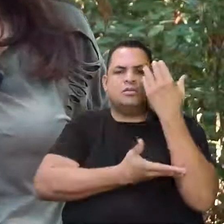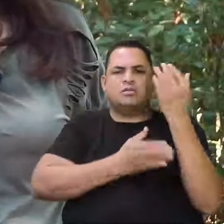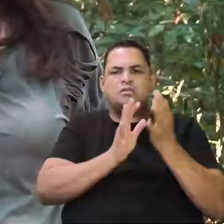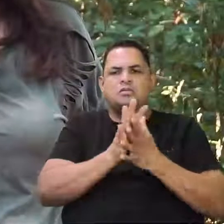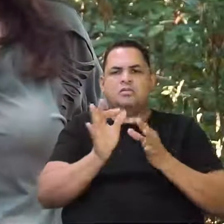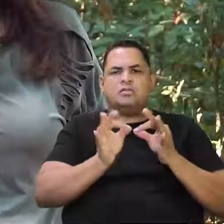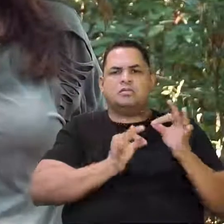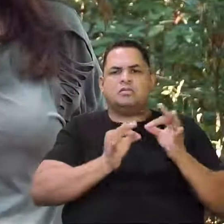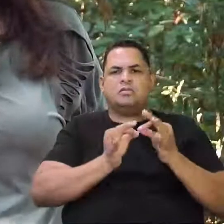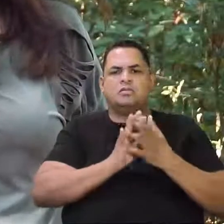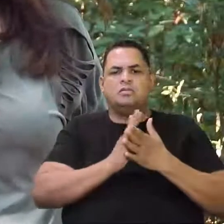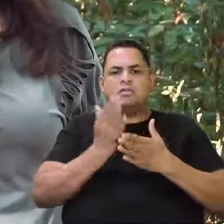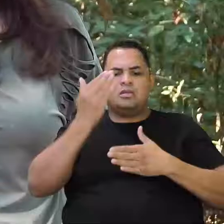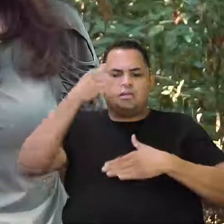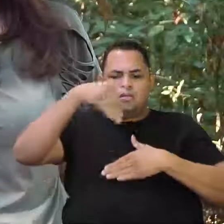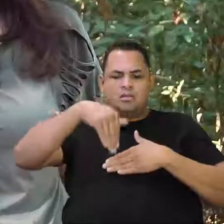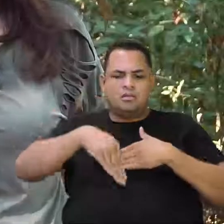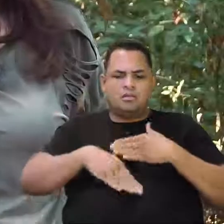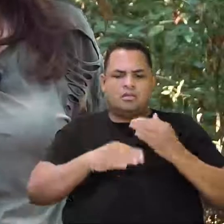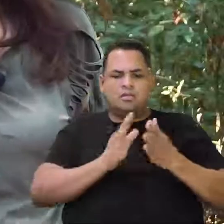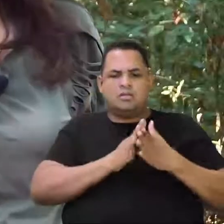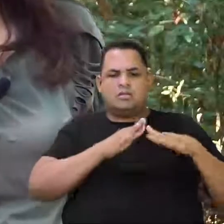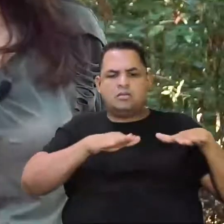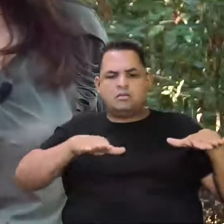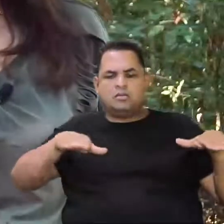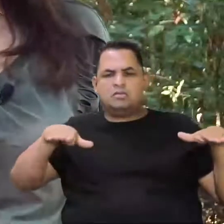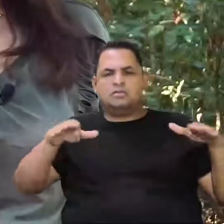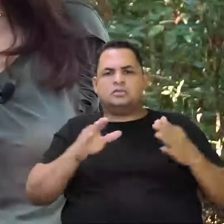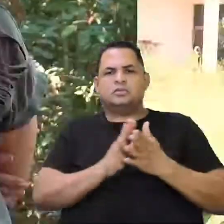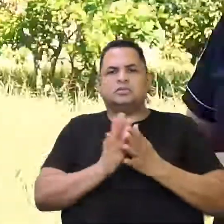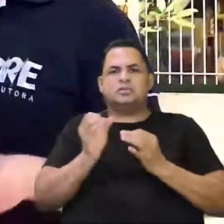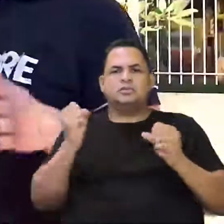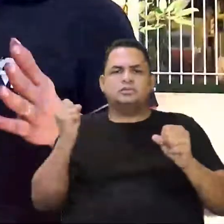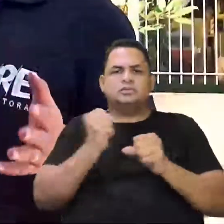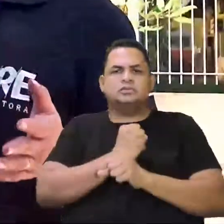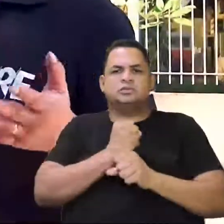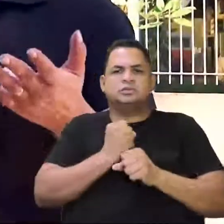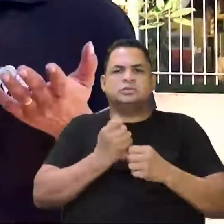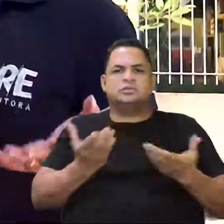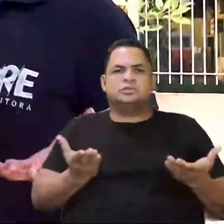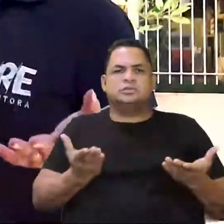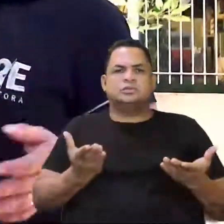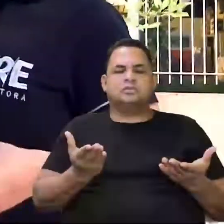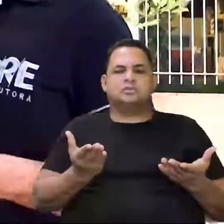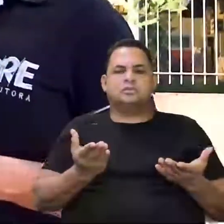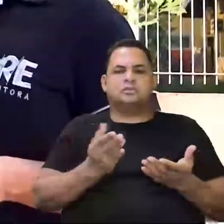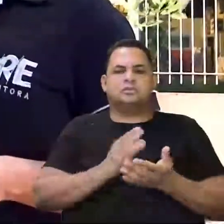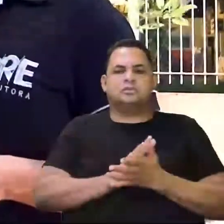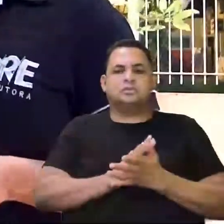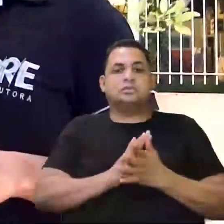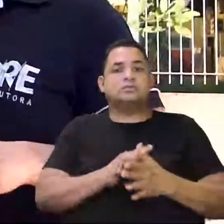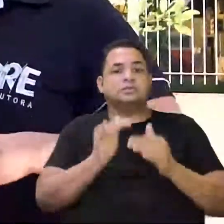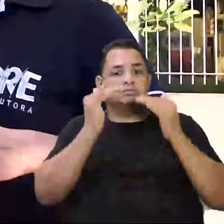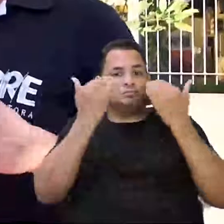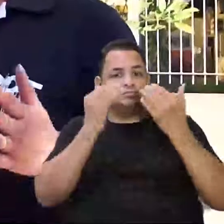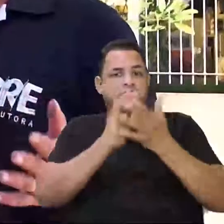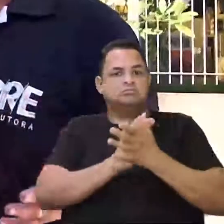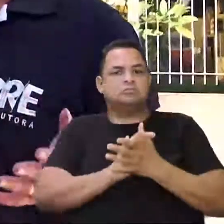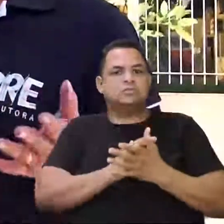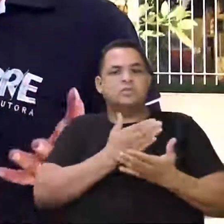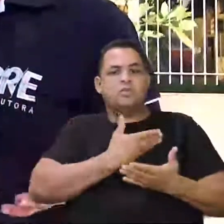do reservatório necessário na construção da hidrelétrica de Santo Antônio. Então, fica o alerta aí às autoridades